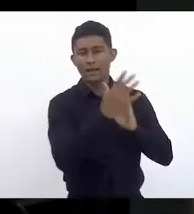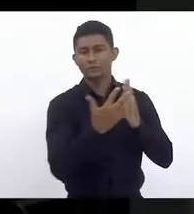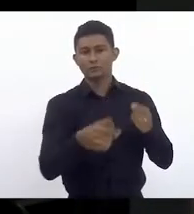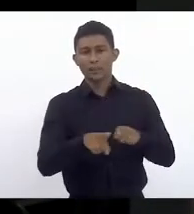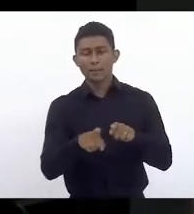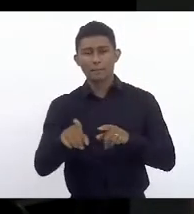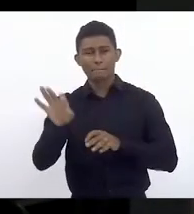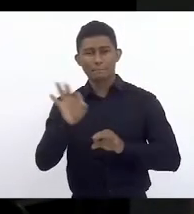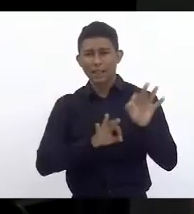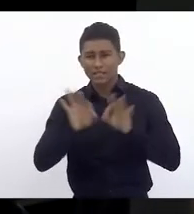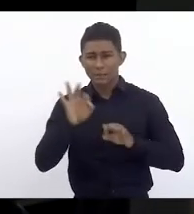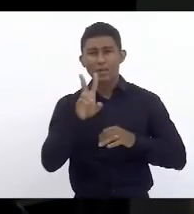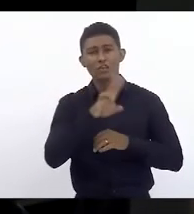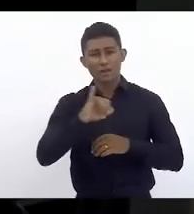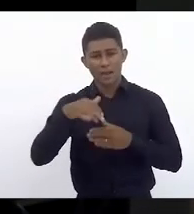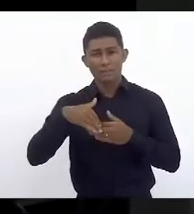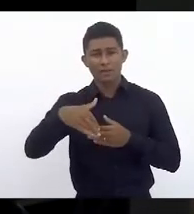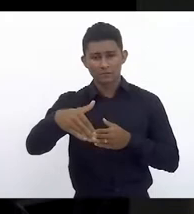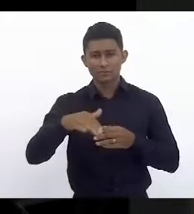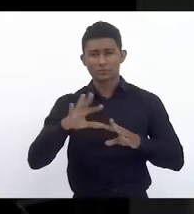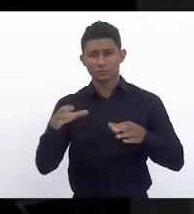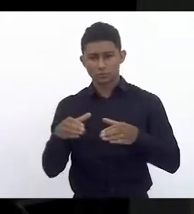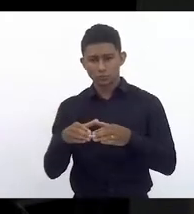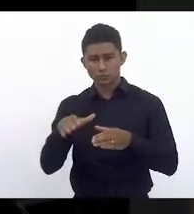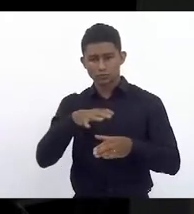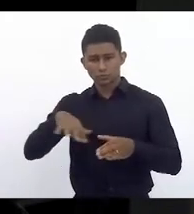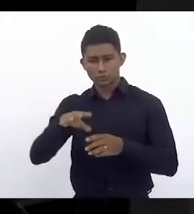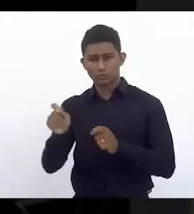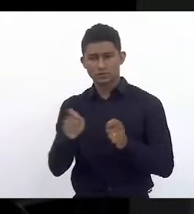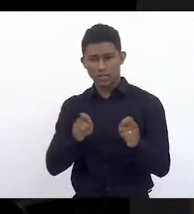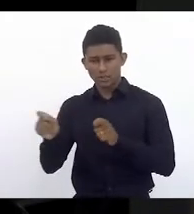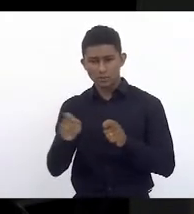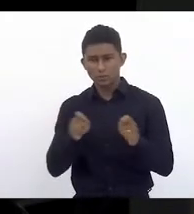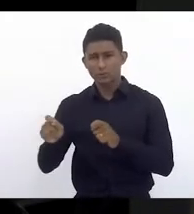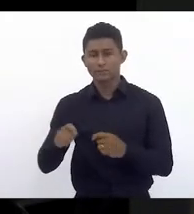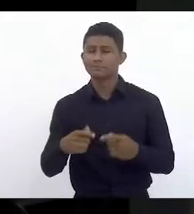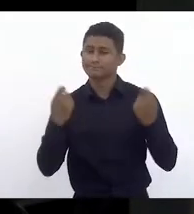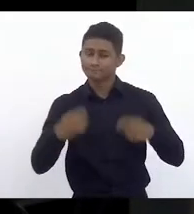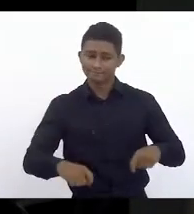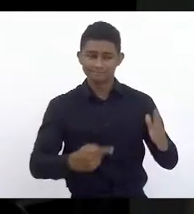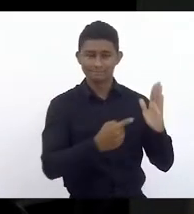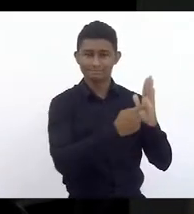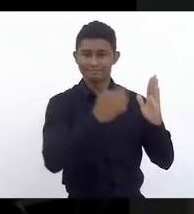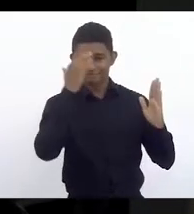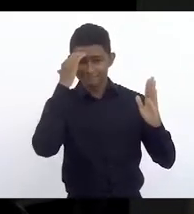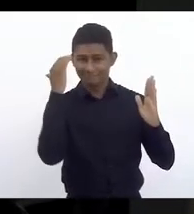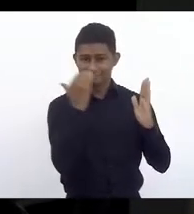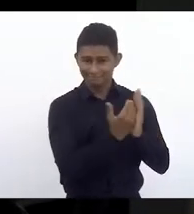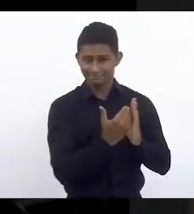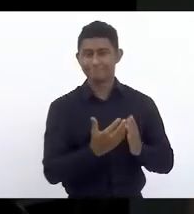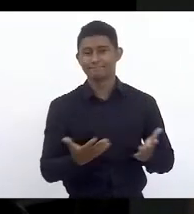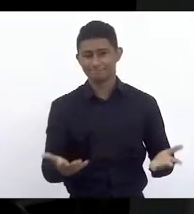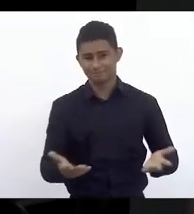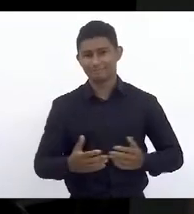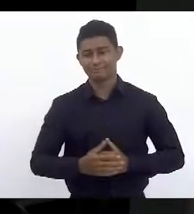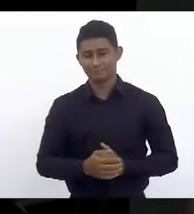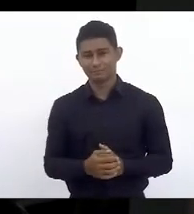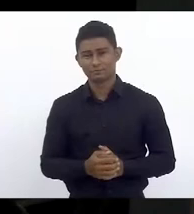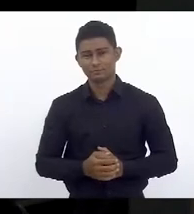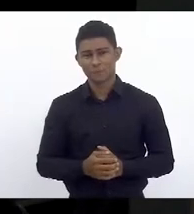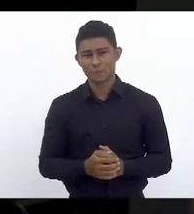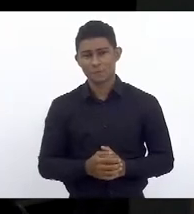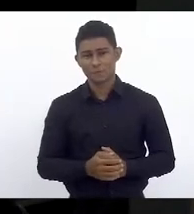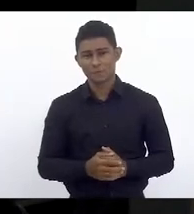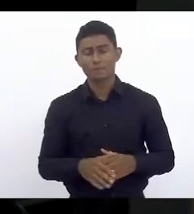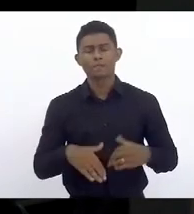pelo conselho gestor, né, ou conselho consultivo, que eu vou abordar em seguida.